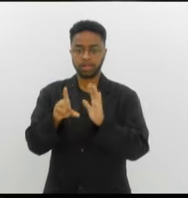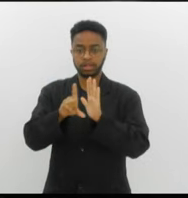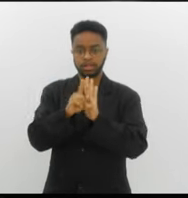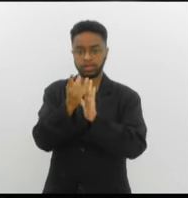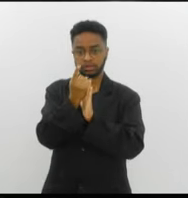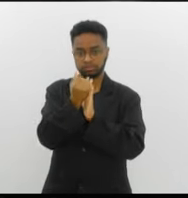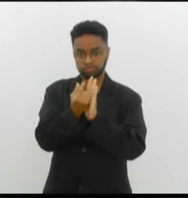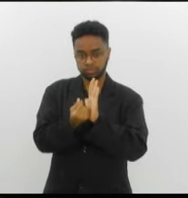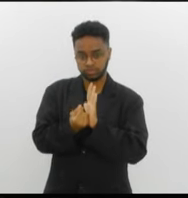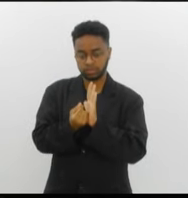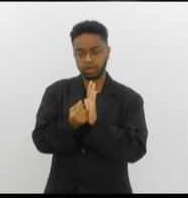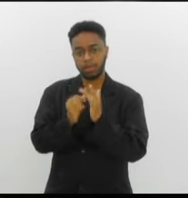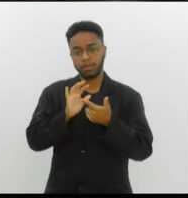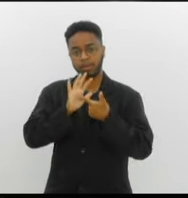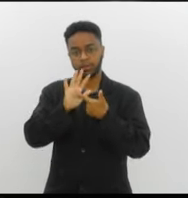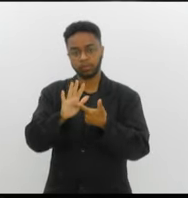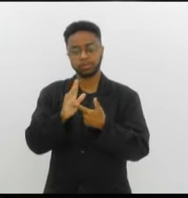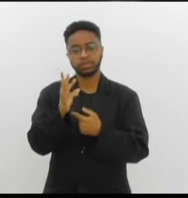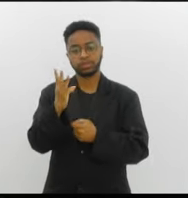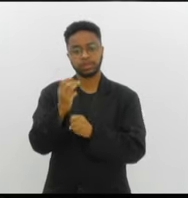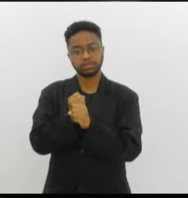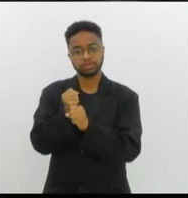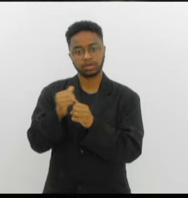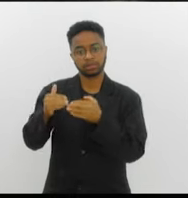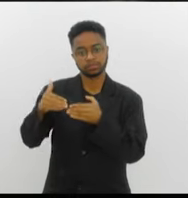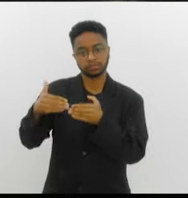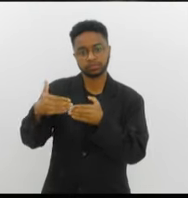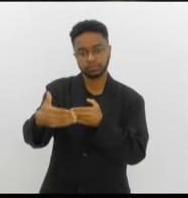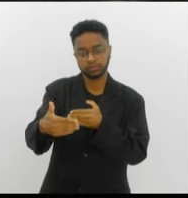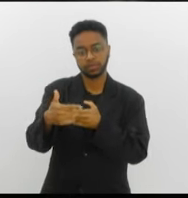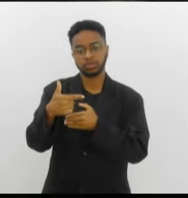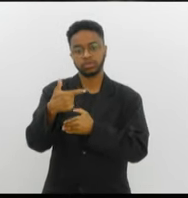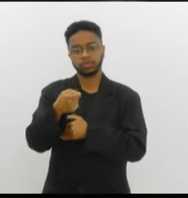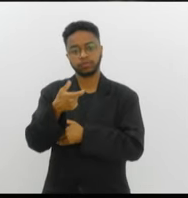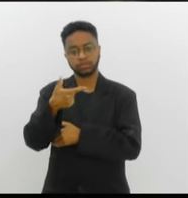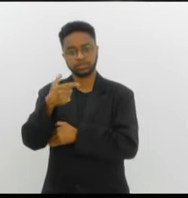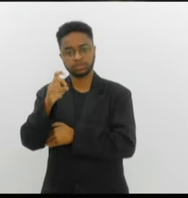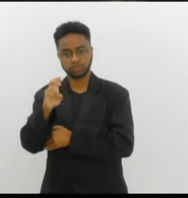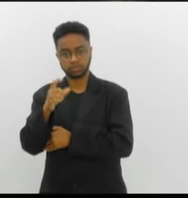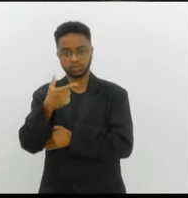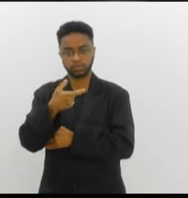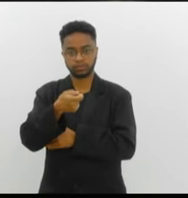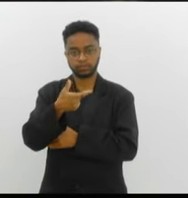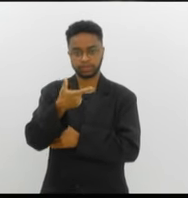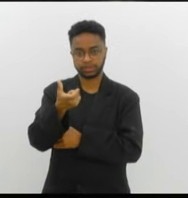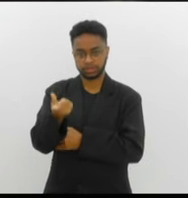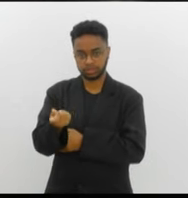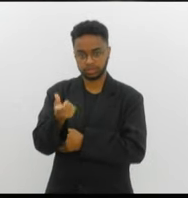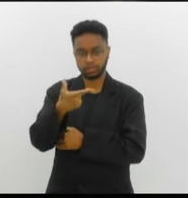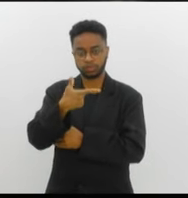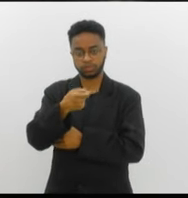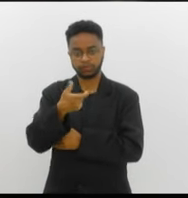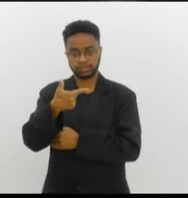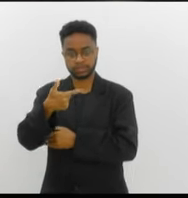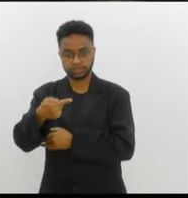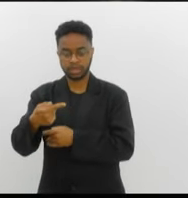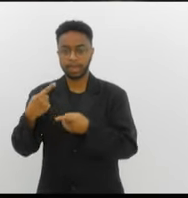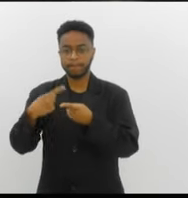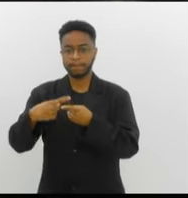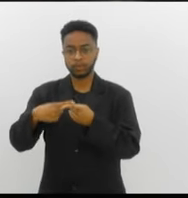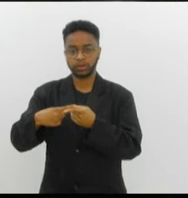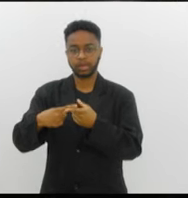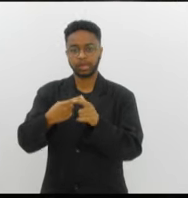três próximos anos de 25, 26 e 27, onde os déficits orçamentários, isto